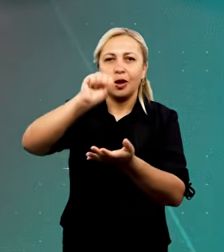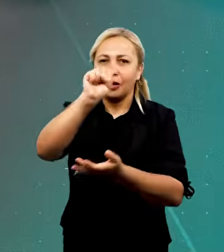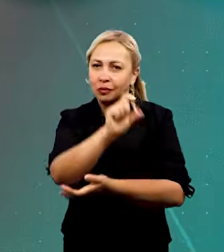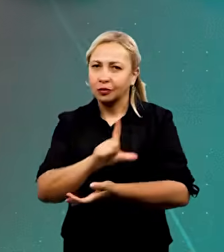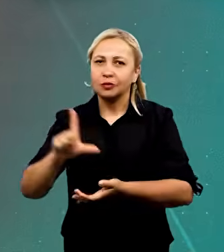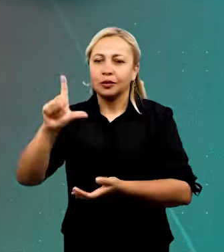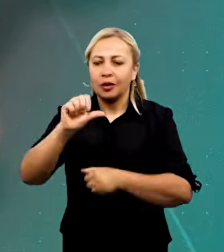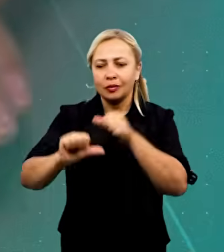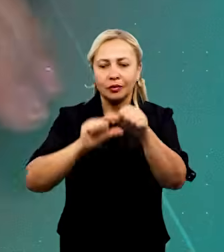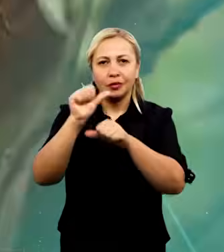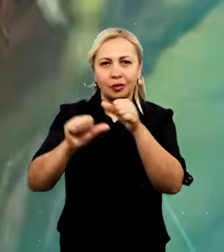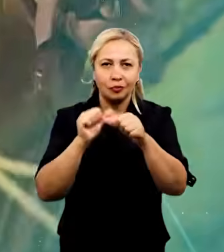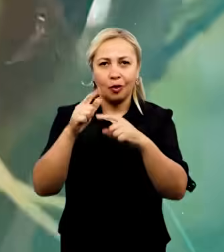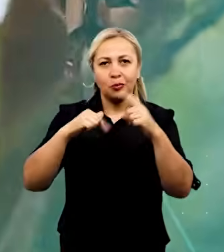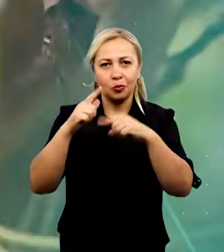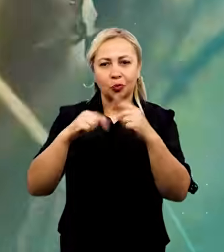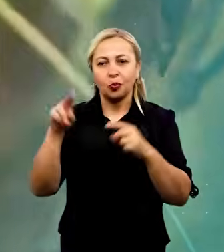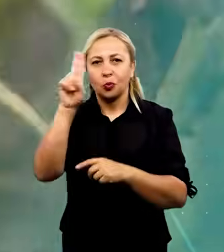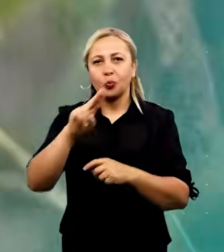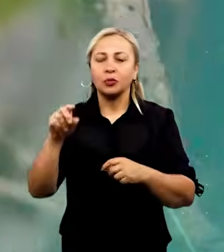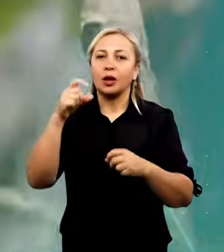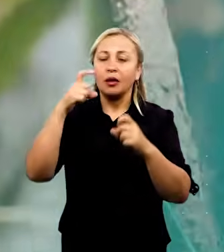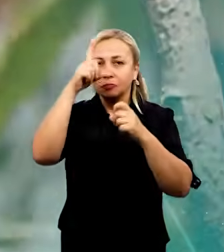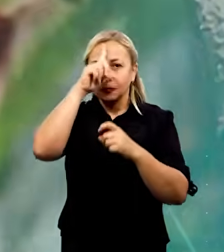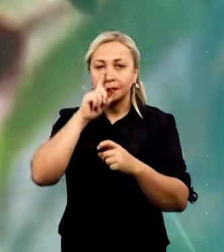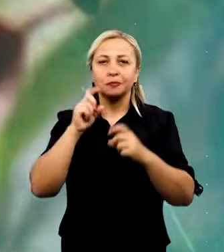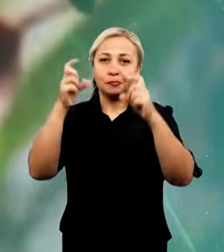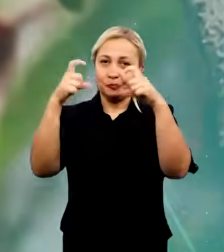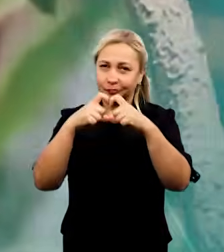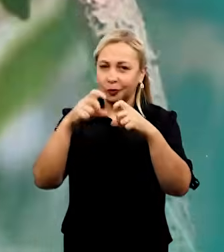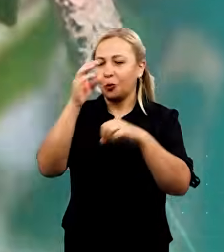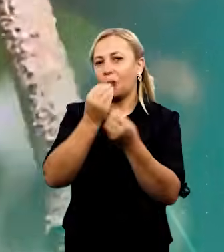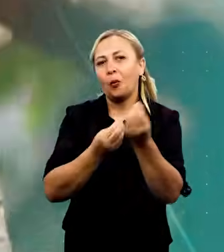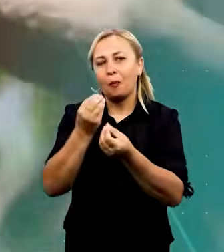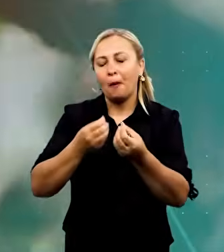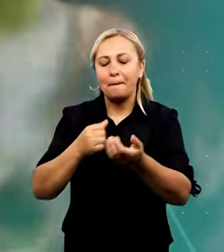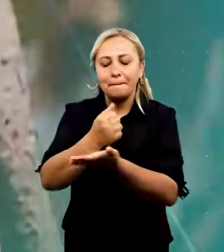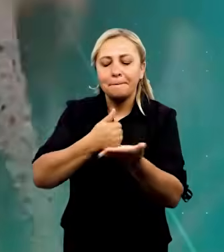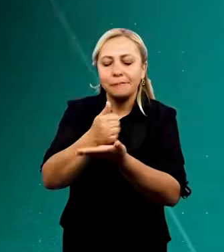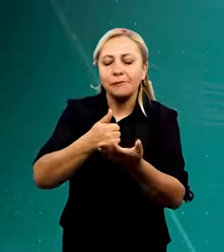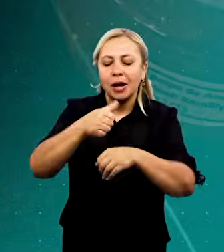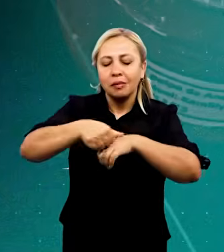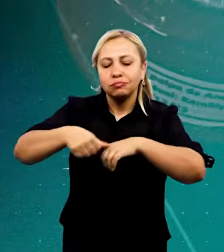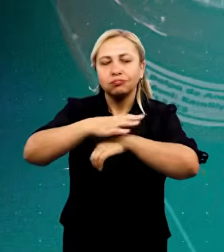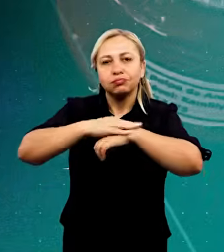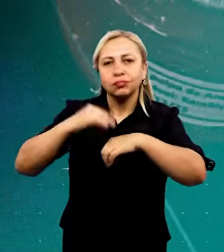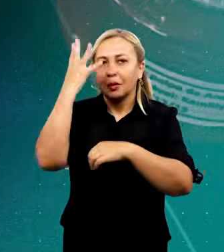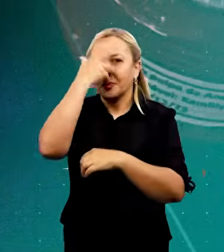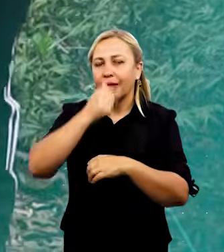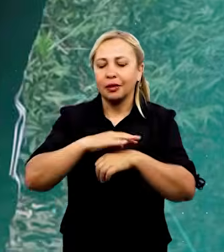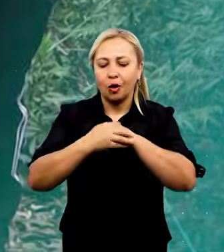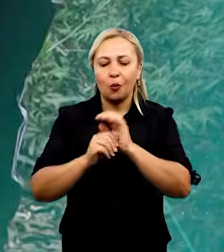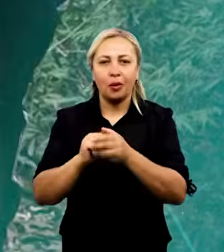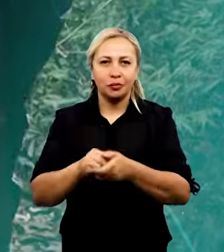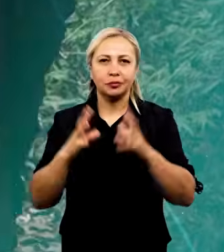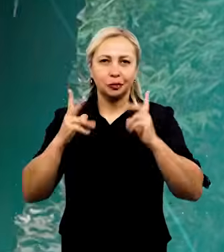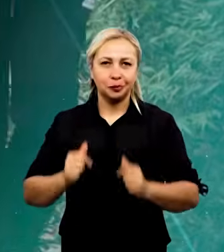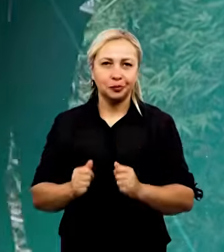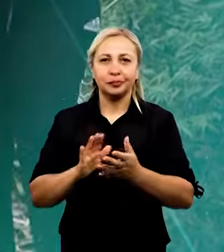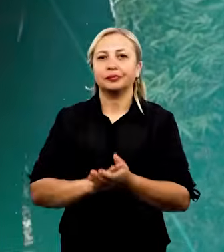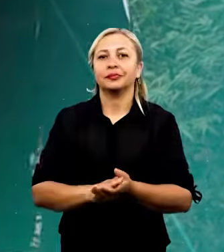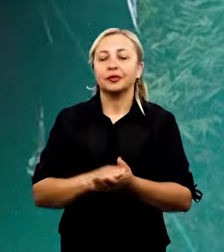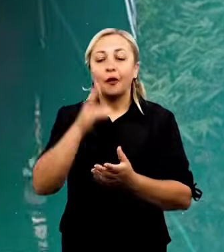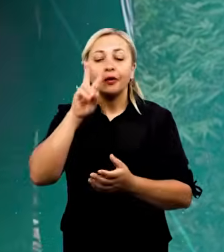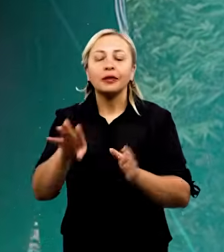Luís, desenvolvem produtos utilizando a fruta mangaba como base para pomadas, hidratantes e sabonetes. Veja